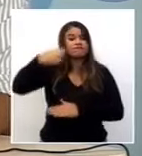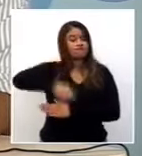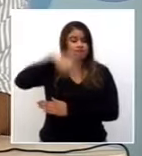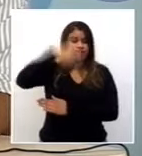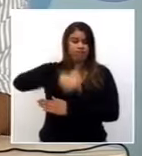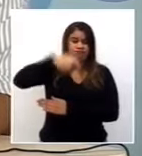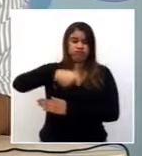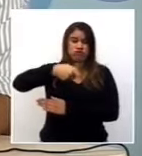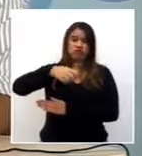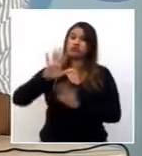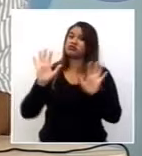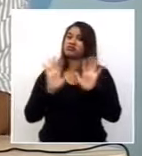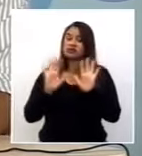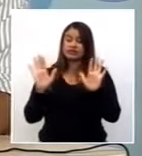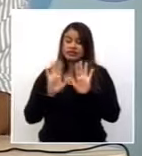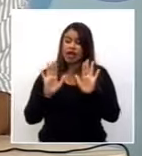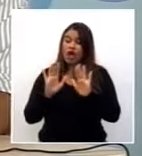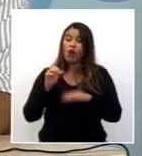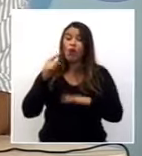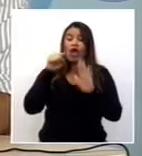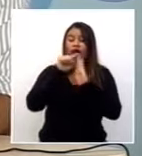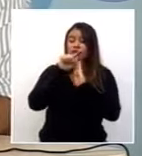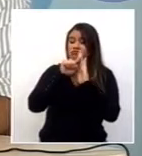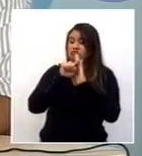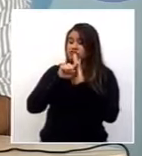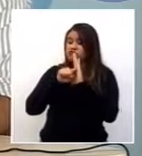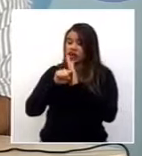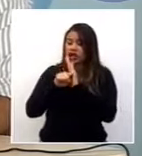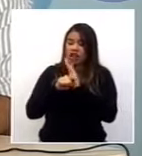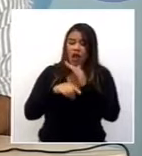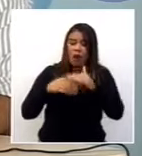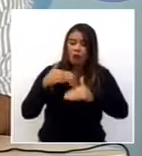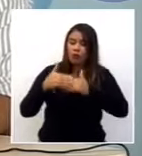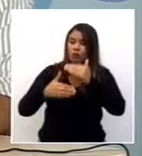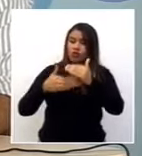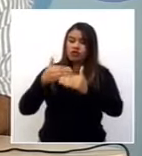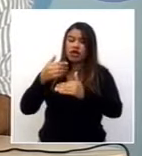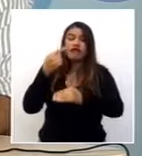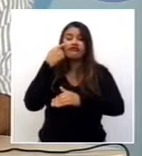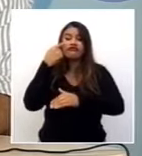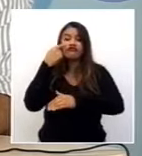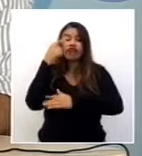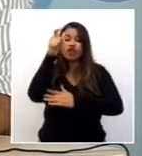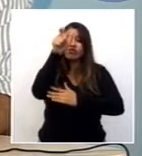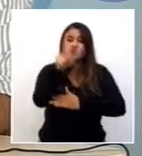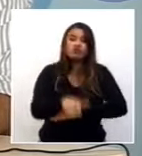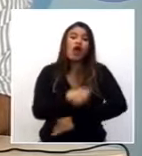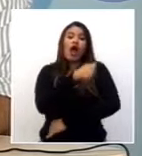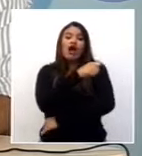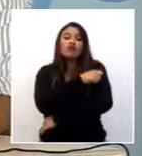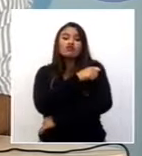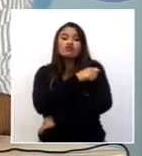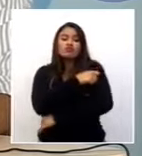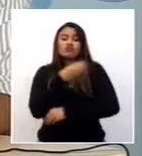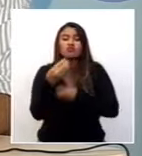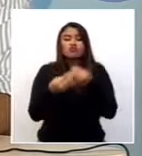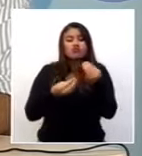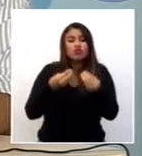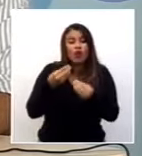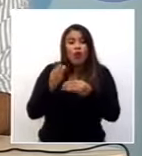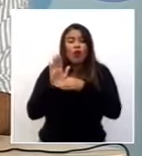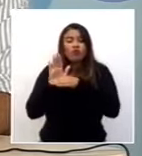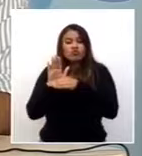uma análise de um processo. É você acompanhar o desenvolvimento do seu aluno e auxiliá-lo